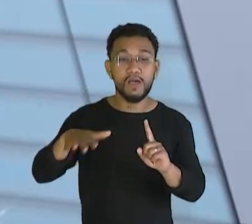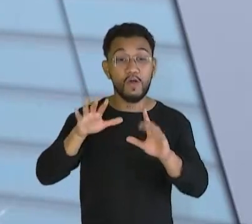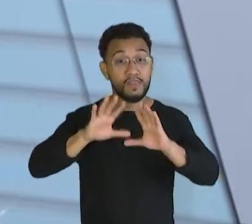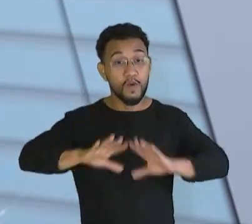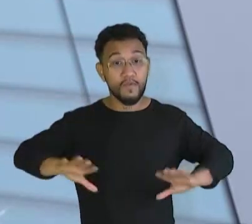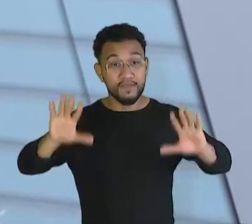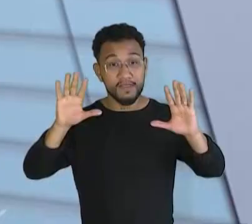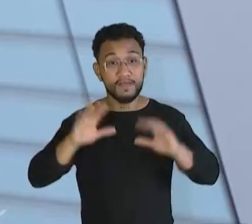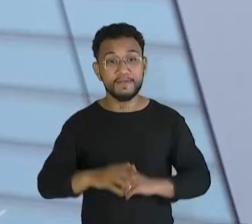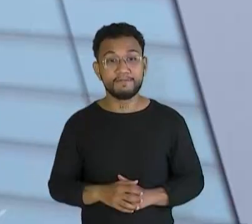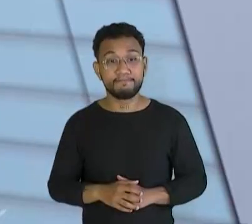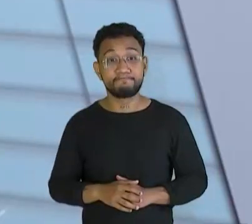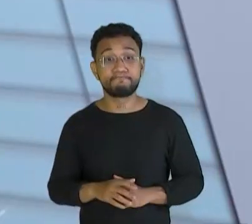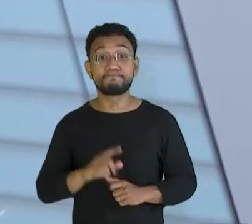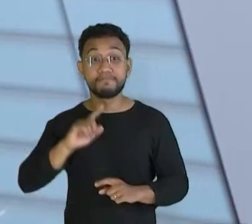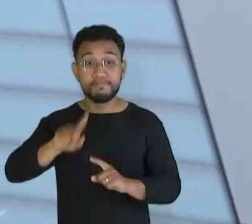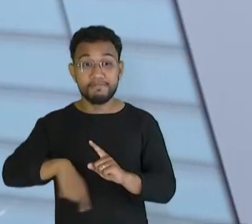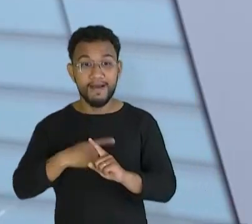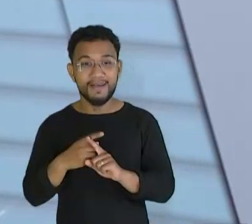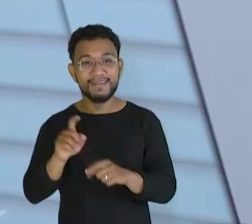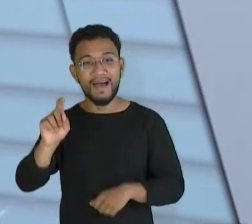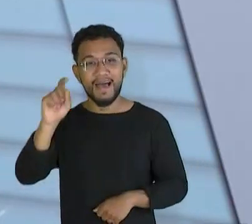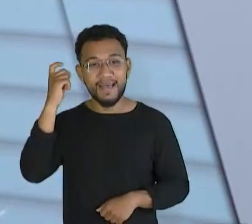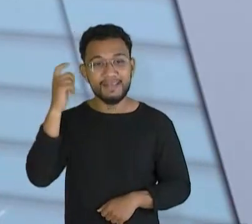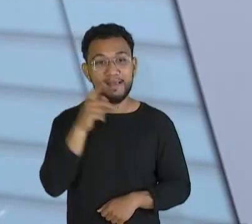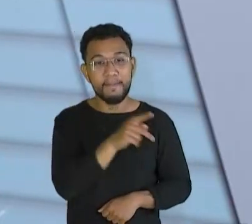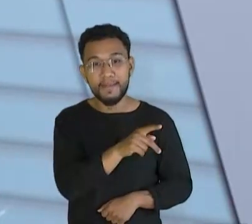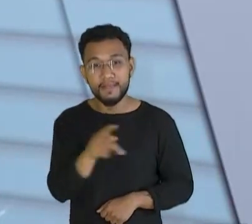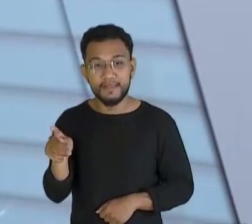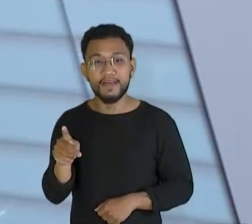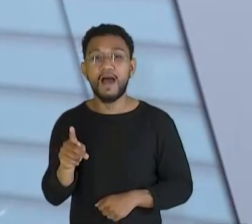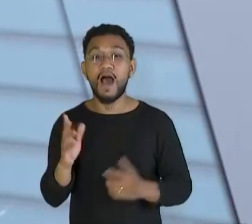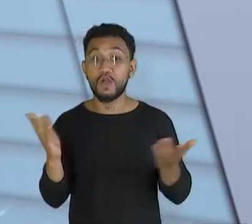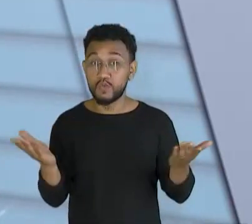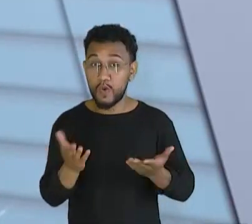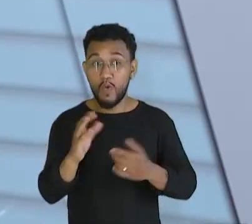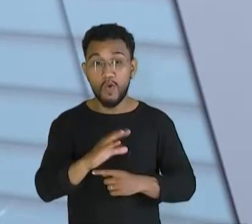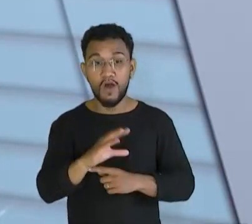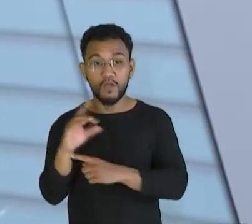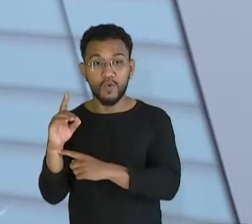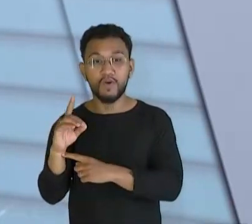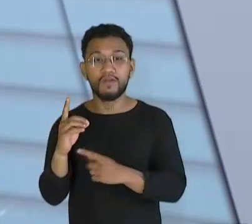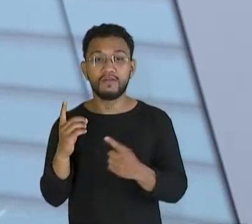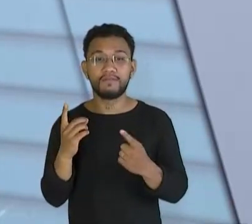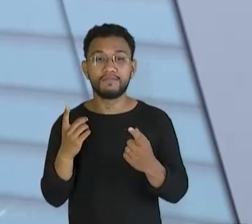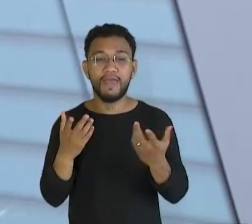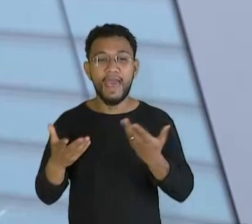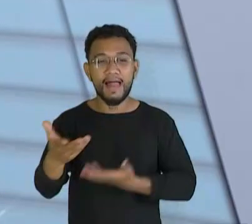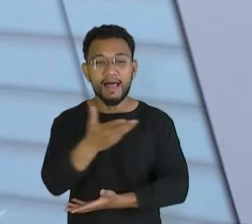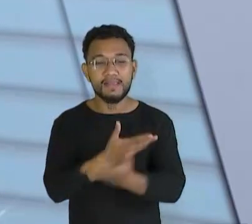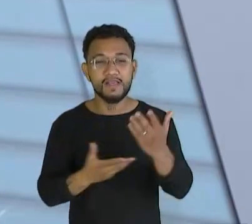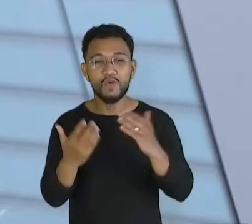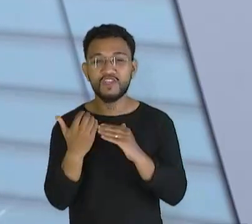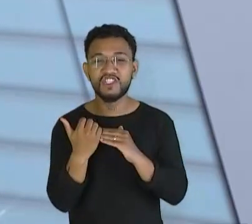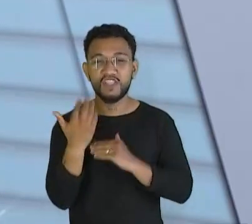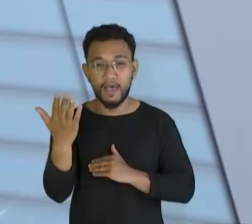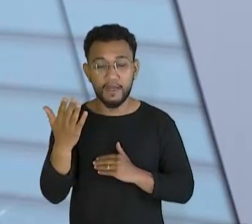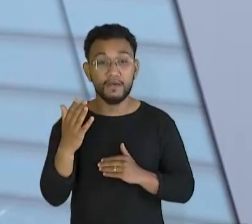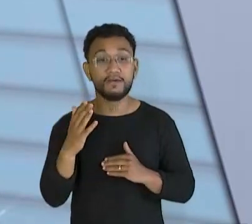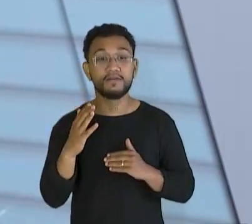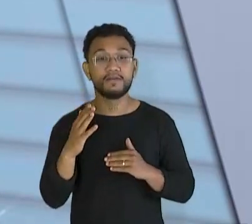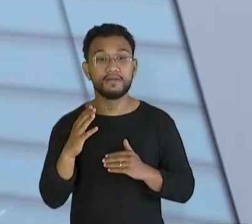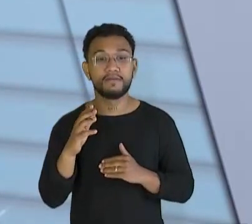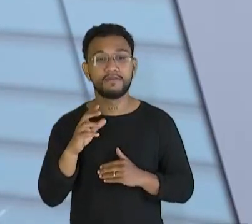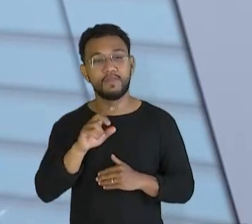do Ceará. Comigo também a ex-presidente e atual coordenadora de Relações Externas da Casa do Estudante, a